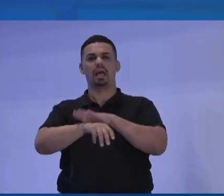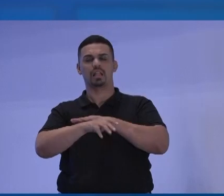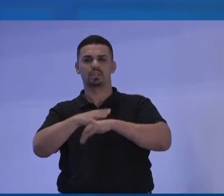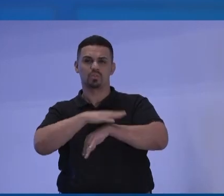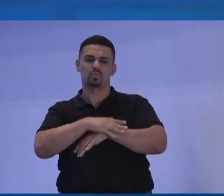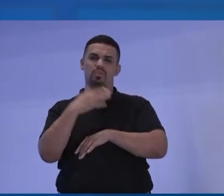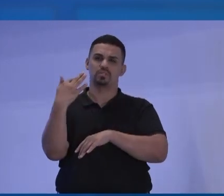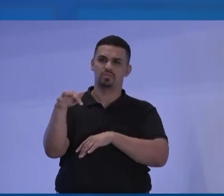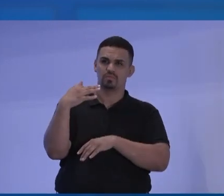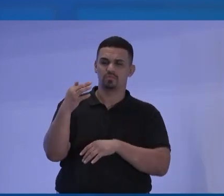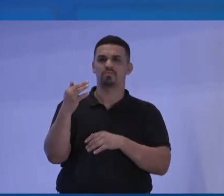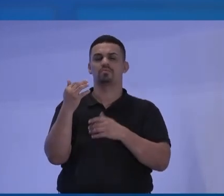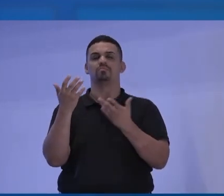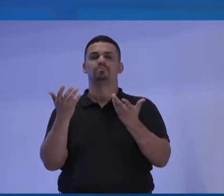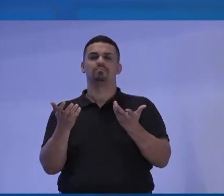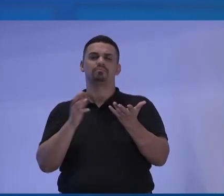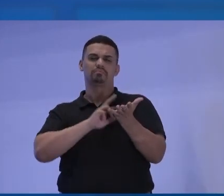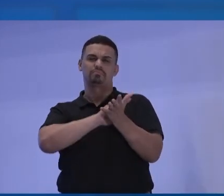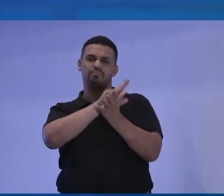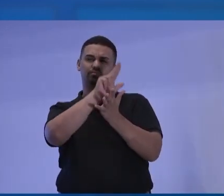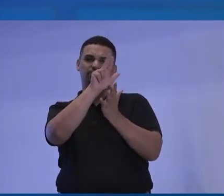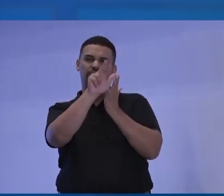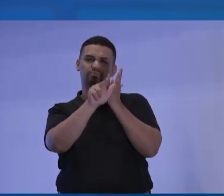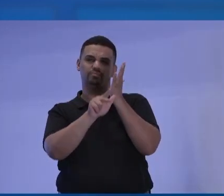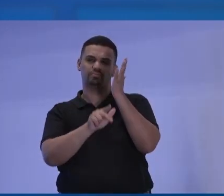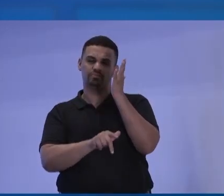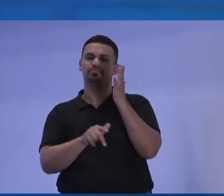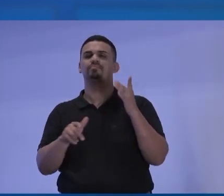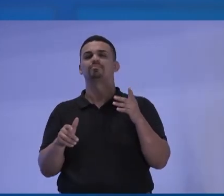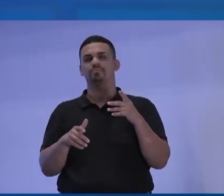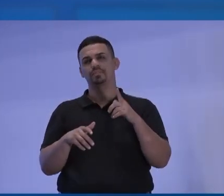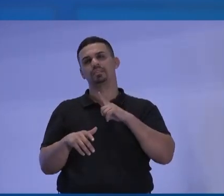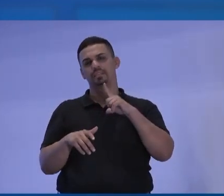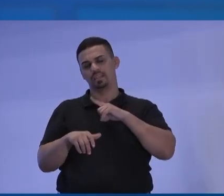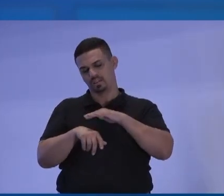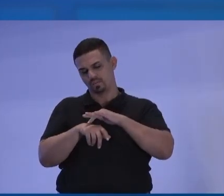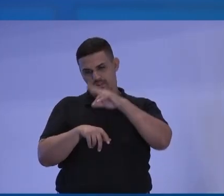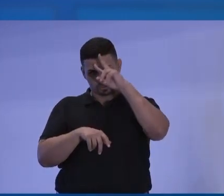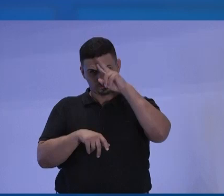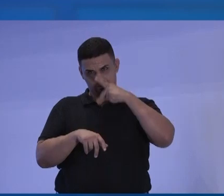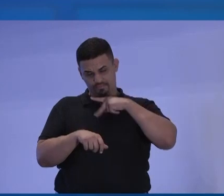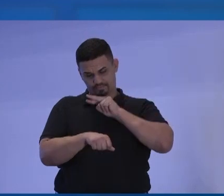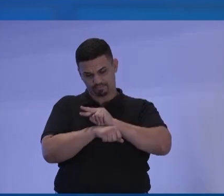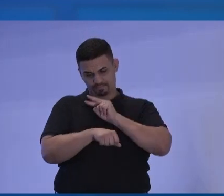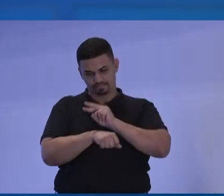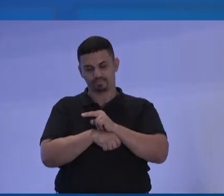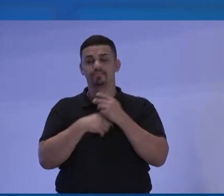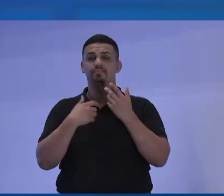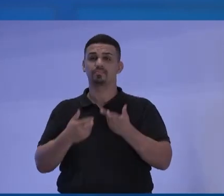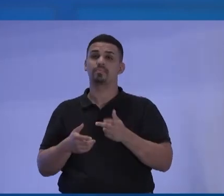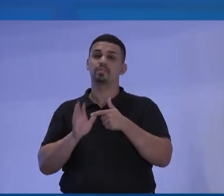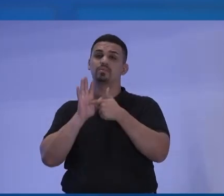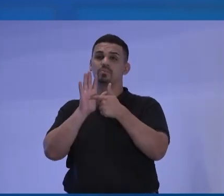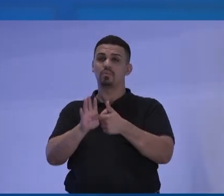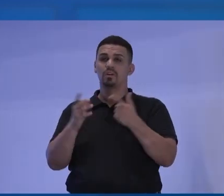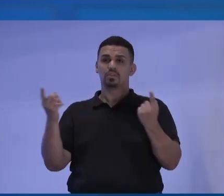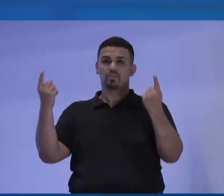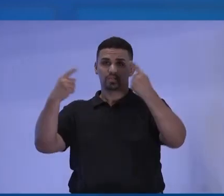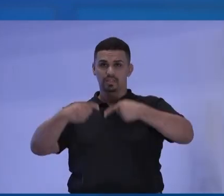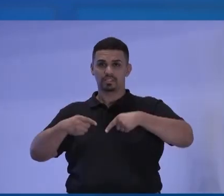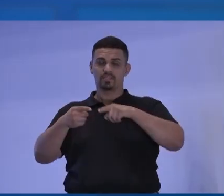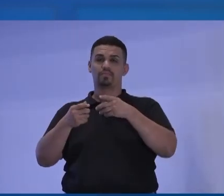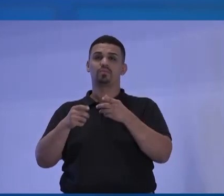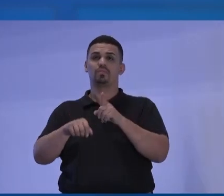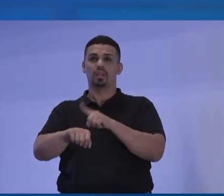a psoríase, entre outros quadros de doenças autoimunes. Isso representa um desafio diagnóstico no nosso dia a